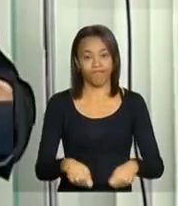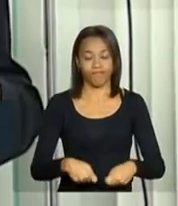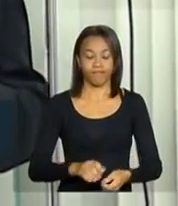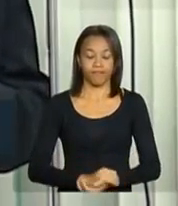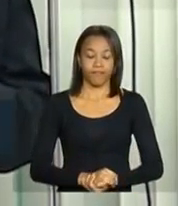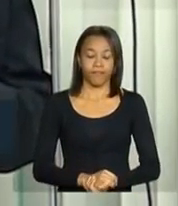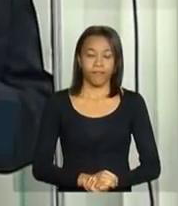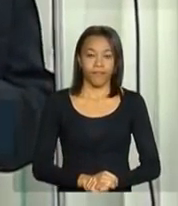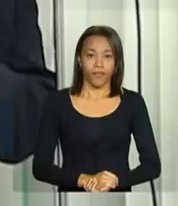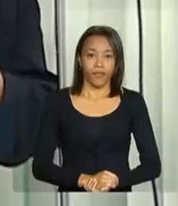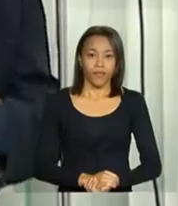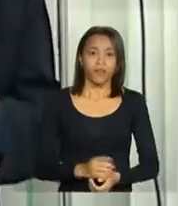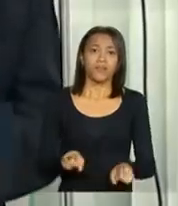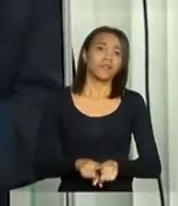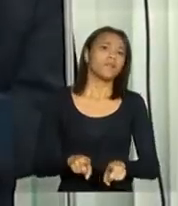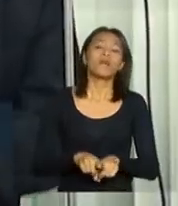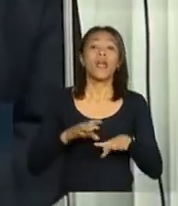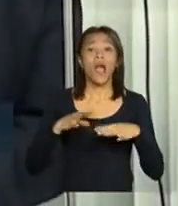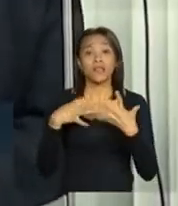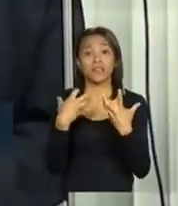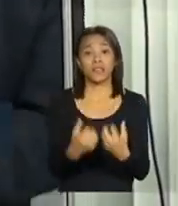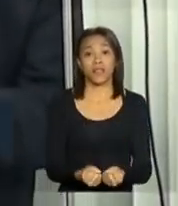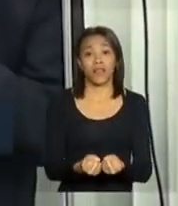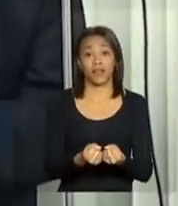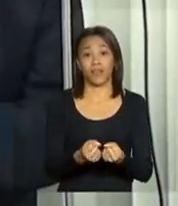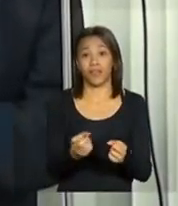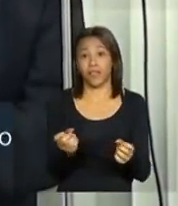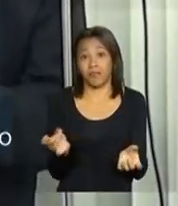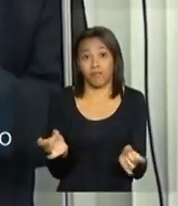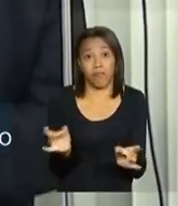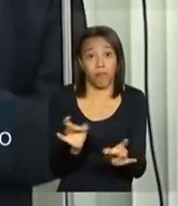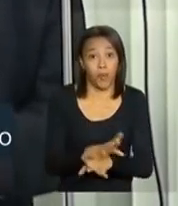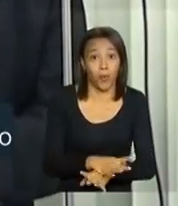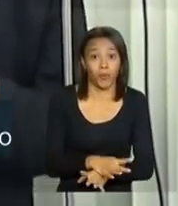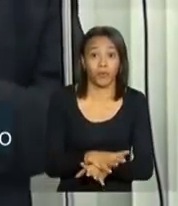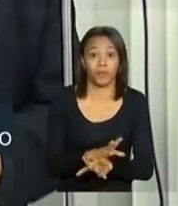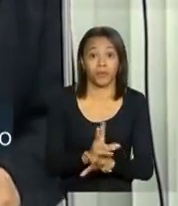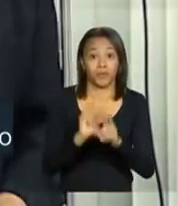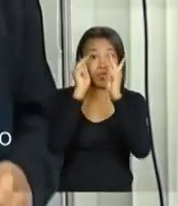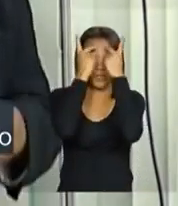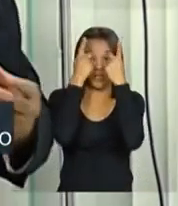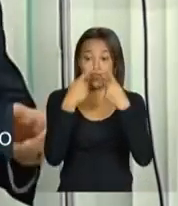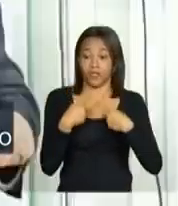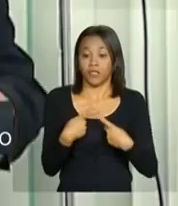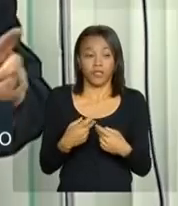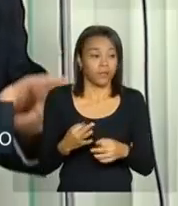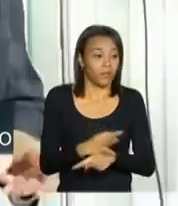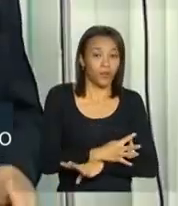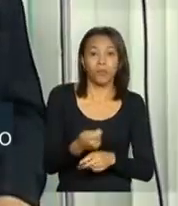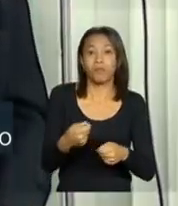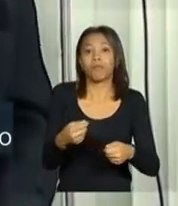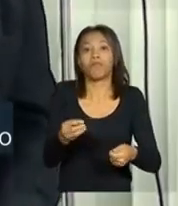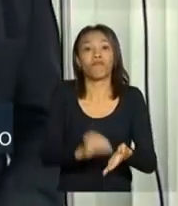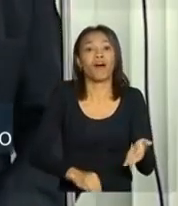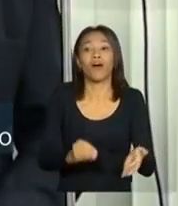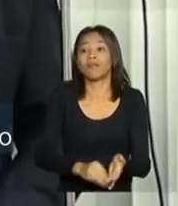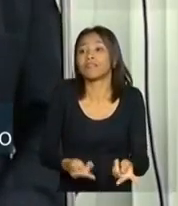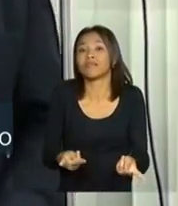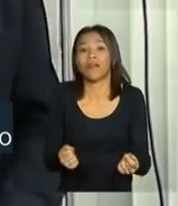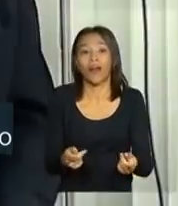fazer com que aceitarmos a suficiência dessa própria atividade nossa em relação às nossas vidas e às vidas da